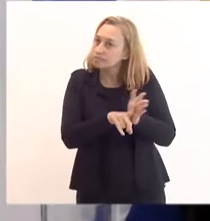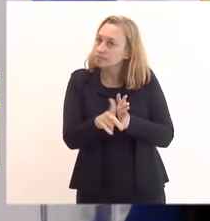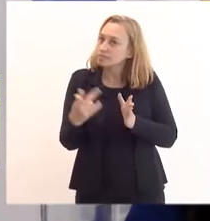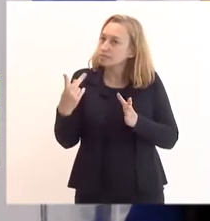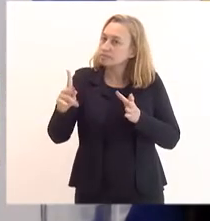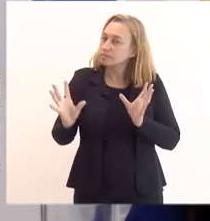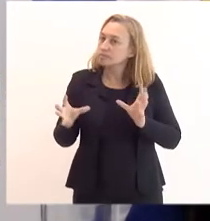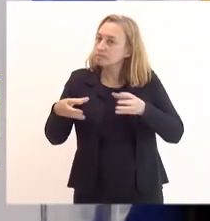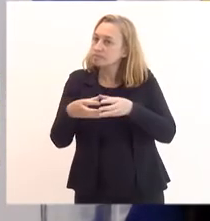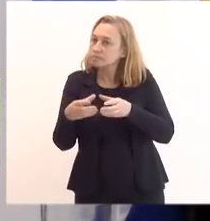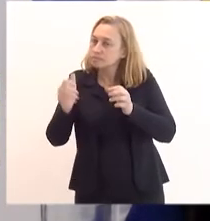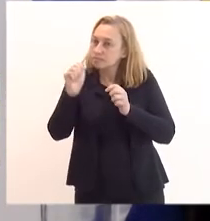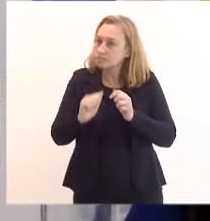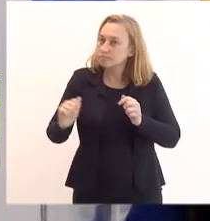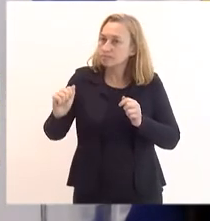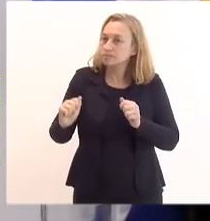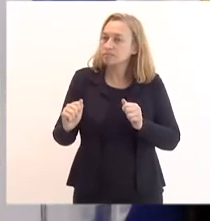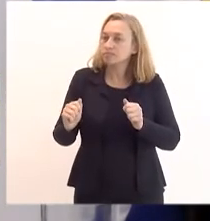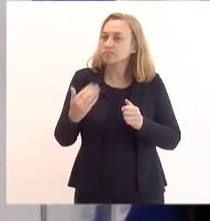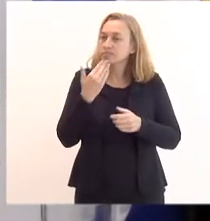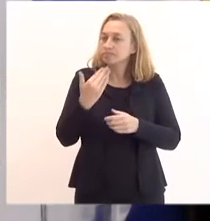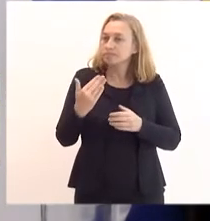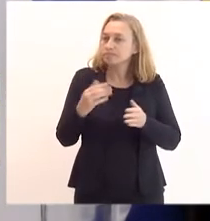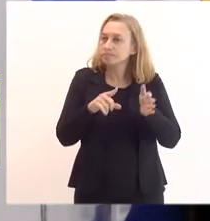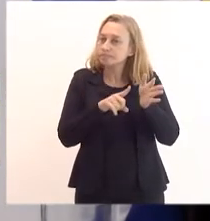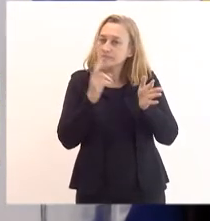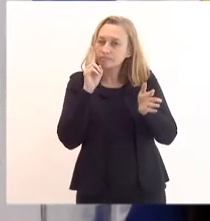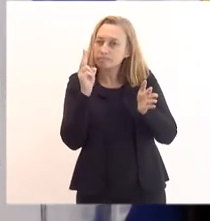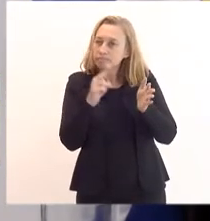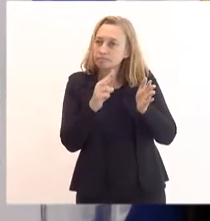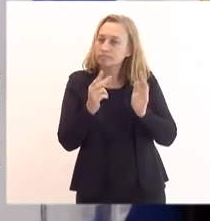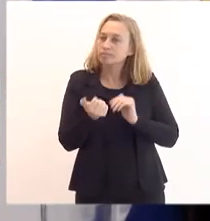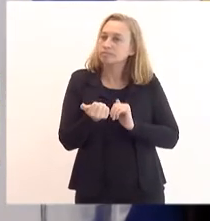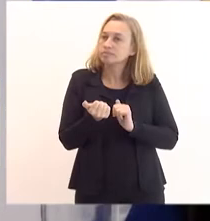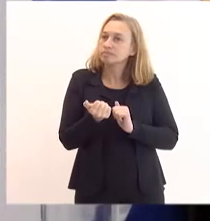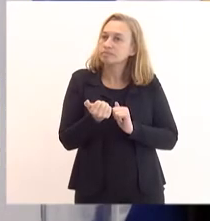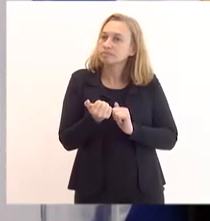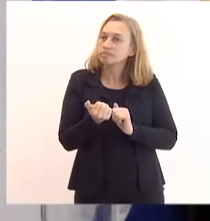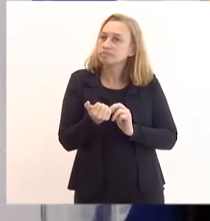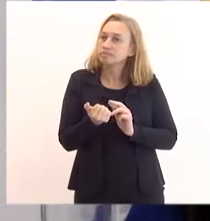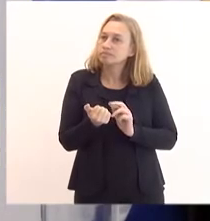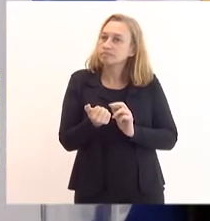assessoria. Ainda há um pedido de vistas de Vossa Excelência